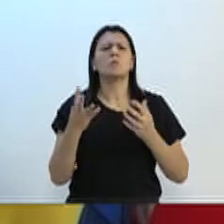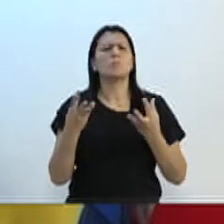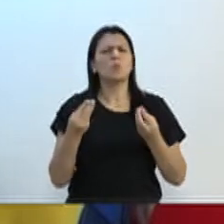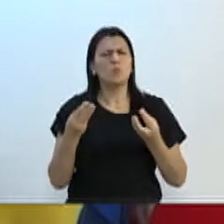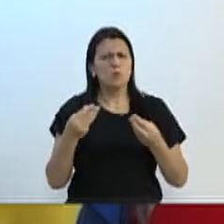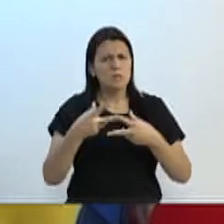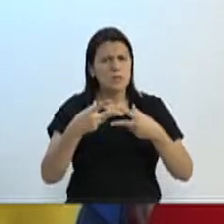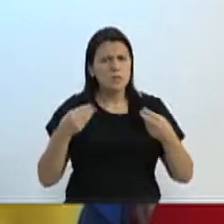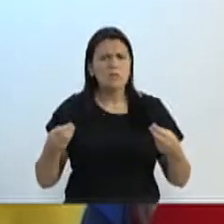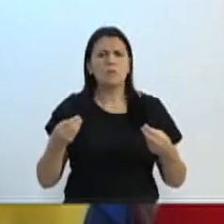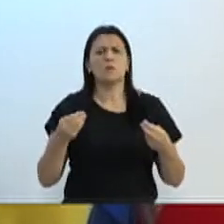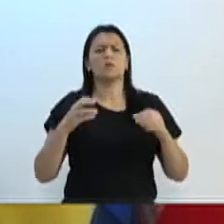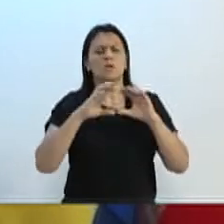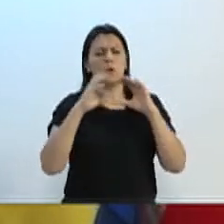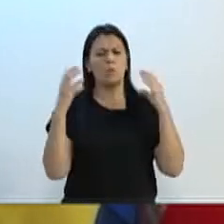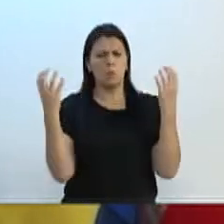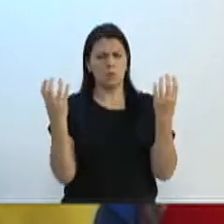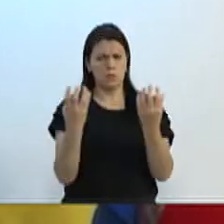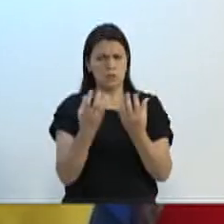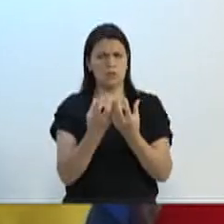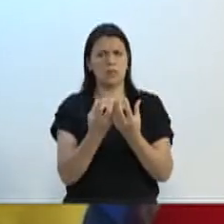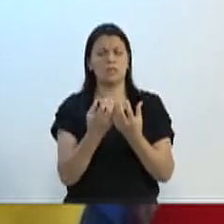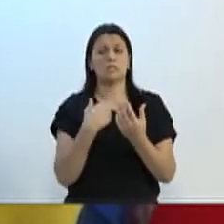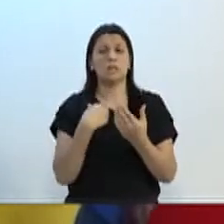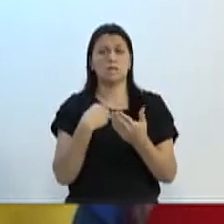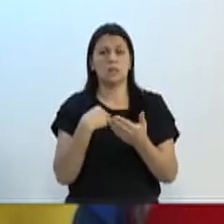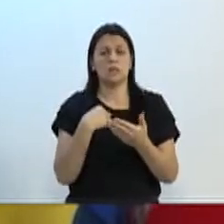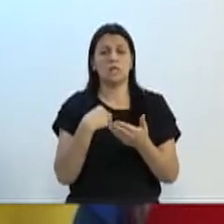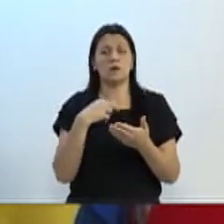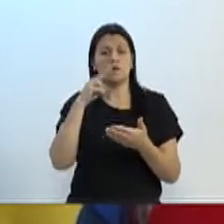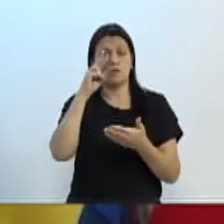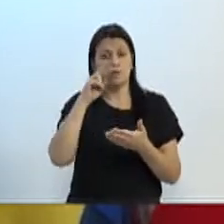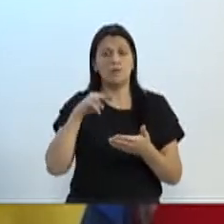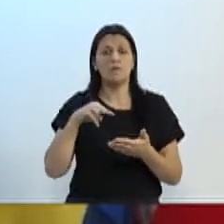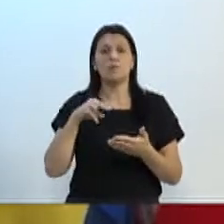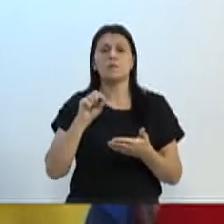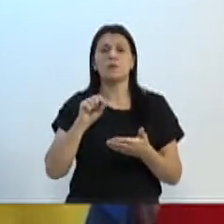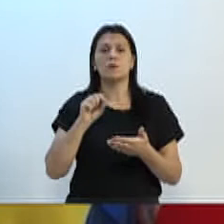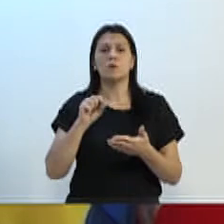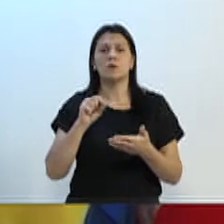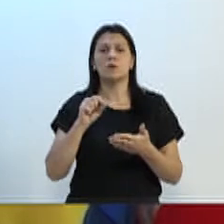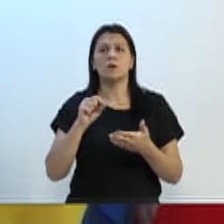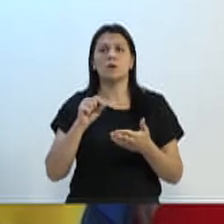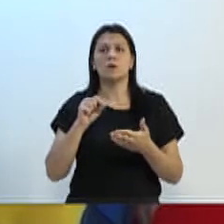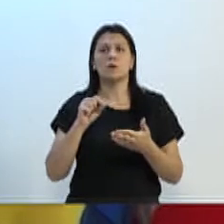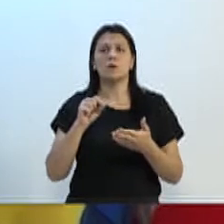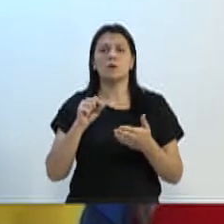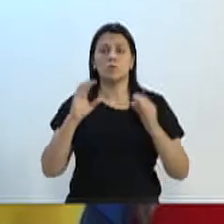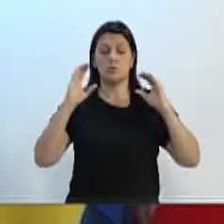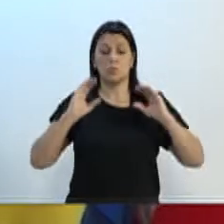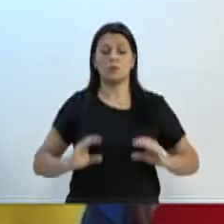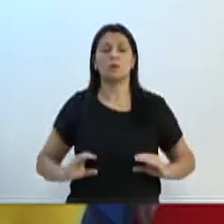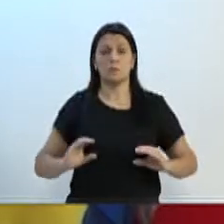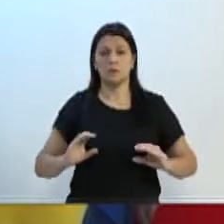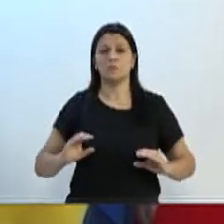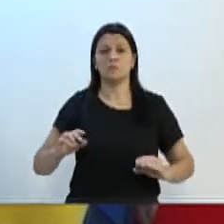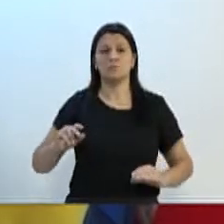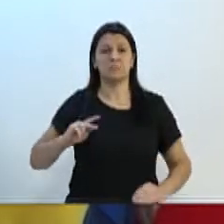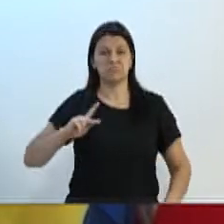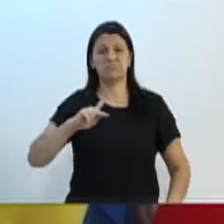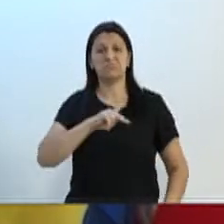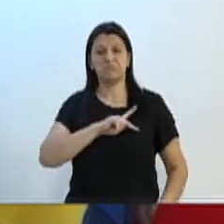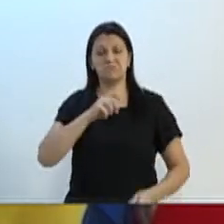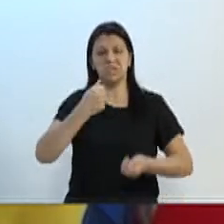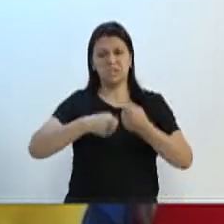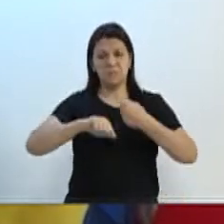atendidas de comunidade. Eu verifiquei uma modificação, sim, em posturas, em algumas coisas na administração pública. Isso é muito positivo. E